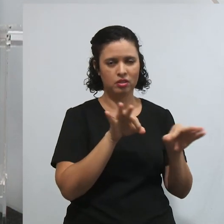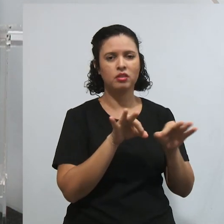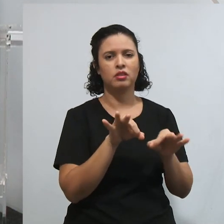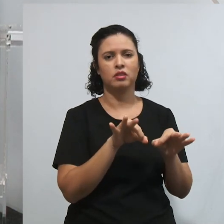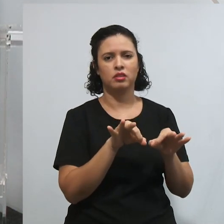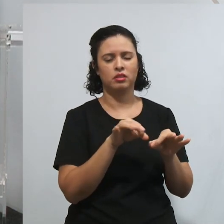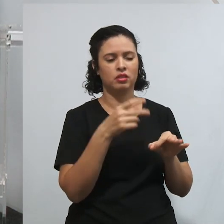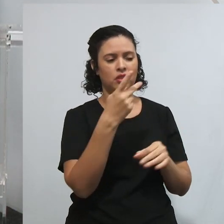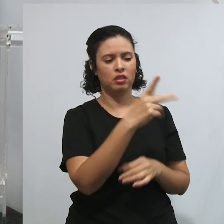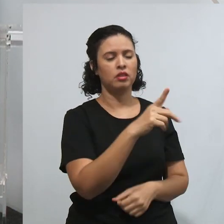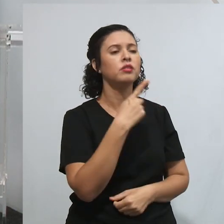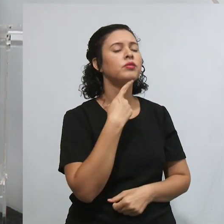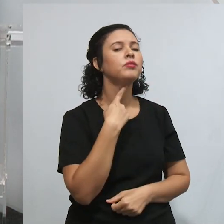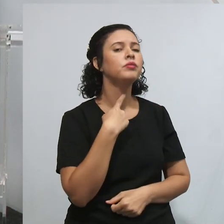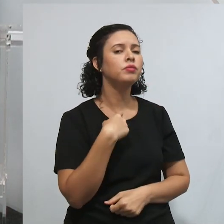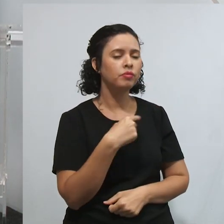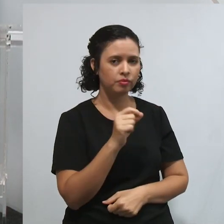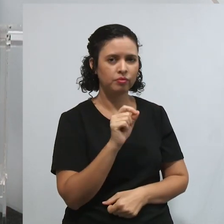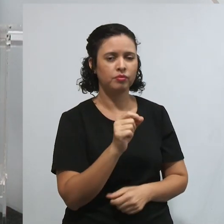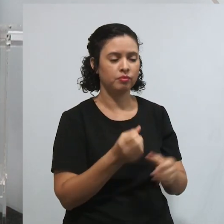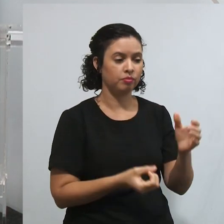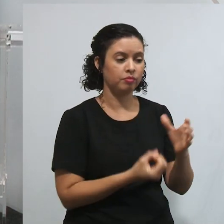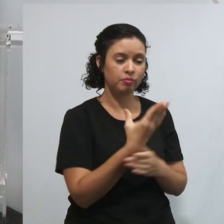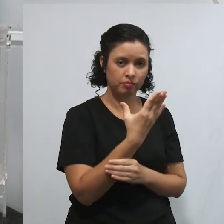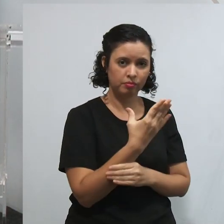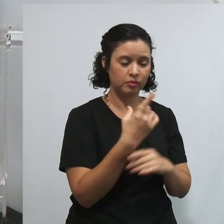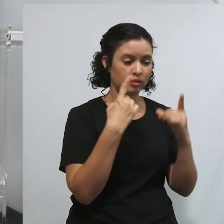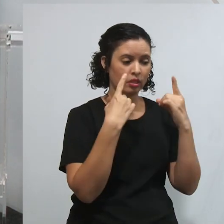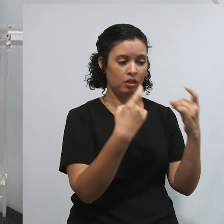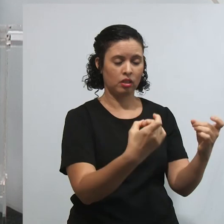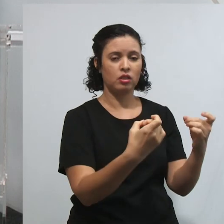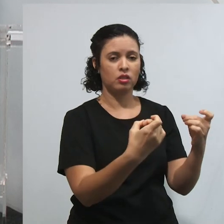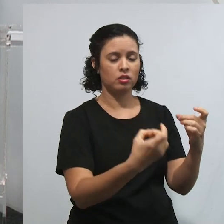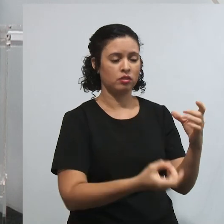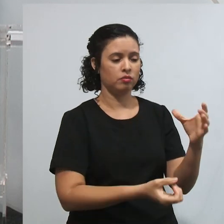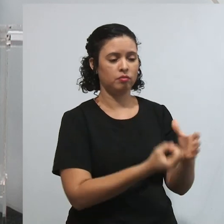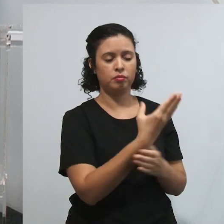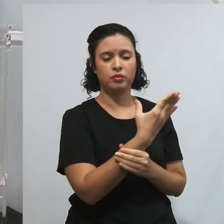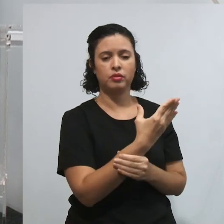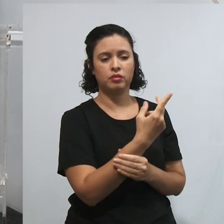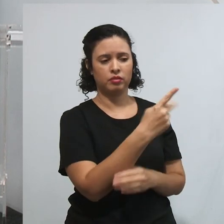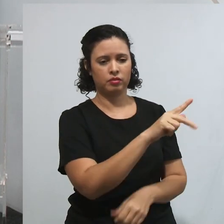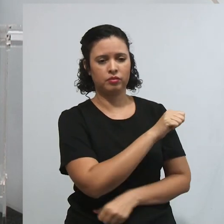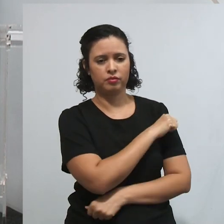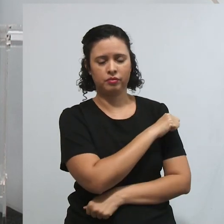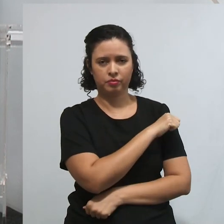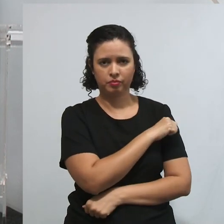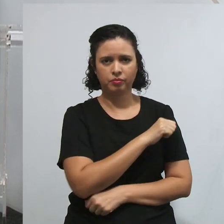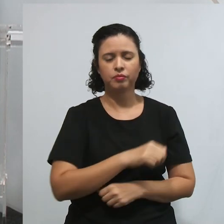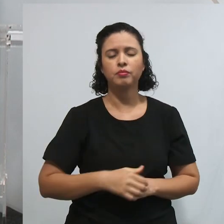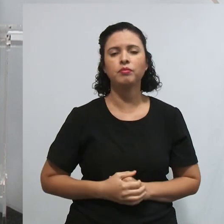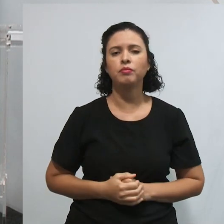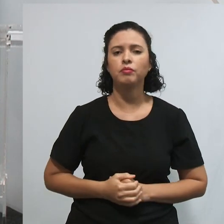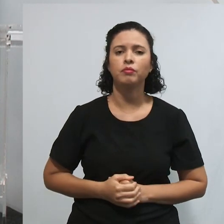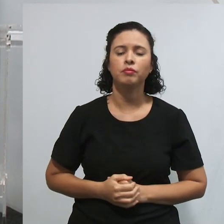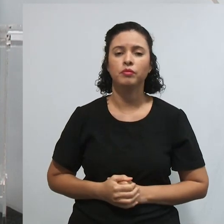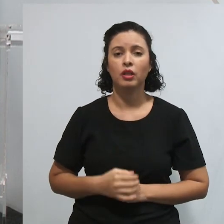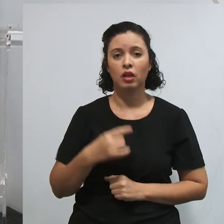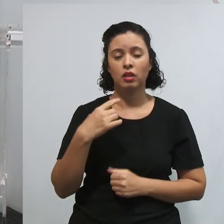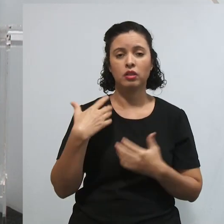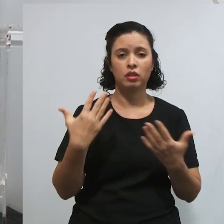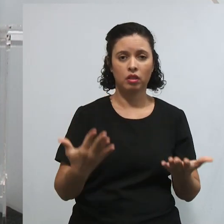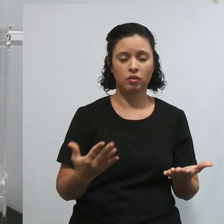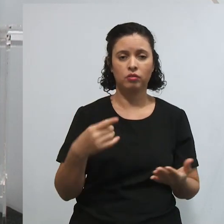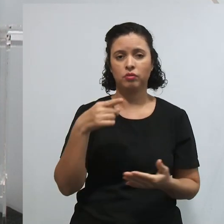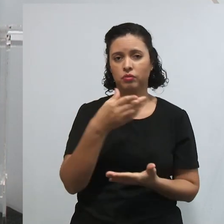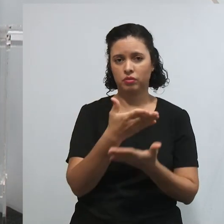situação para que os desejos eles sejam criados, os interesses eles sejam criados, tá certo? Bem, eu